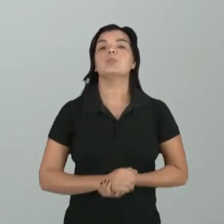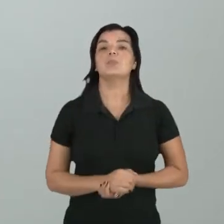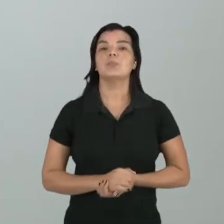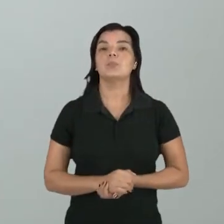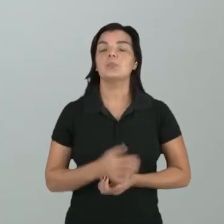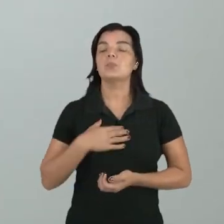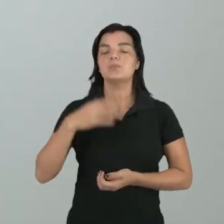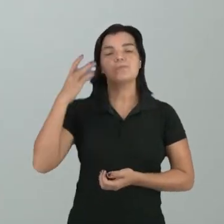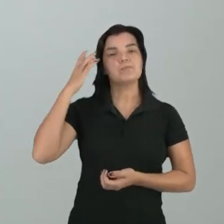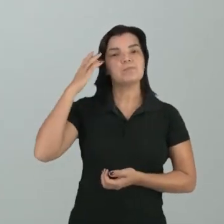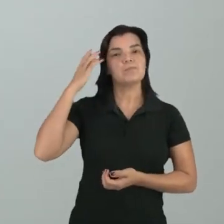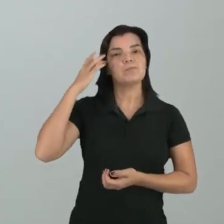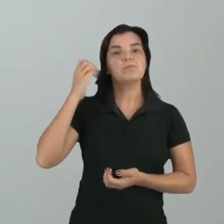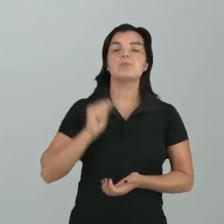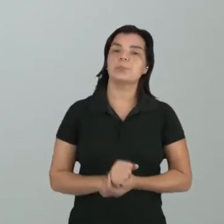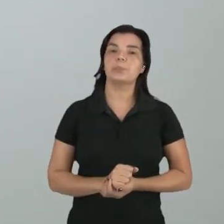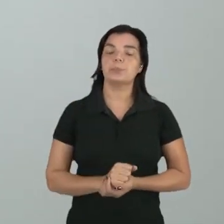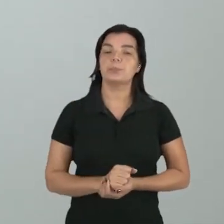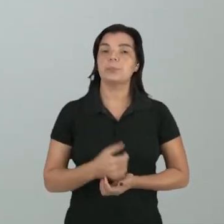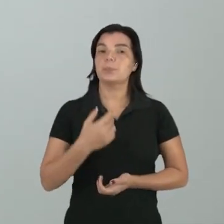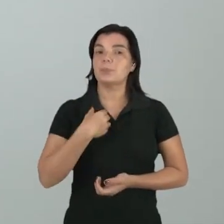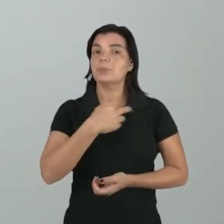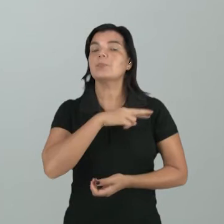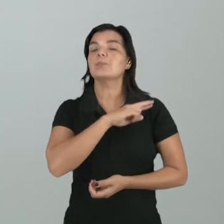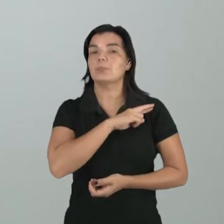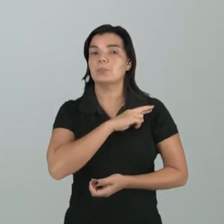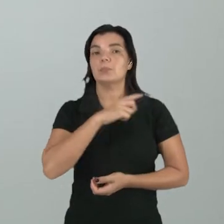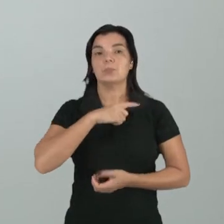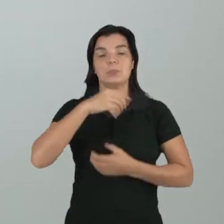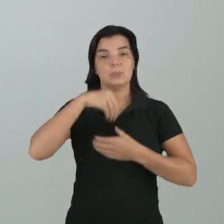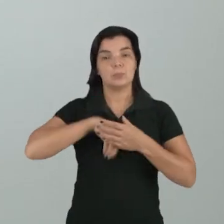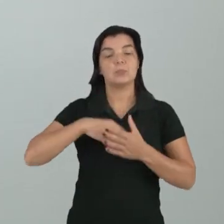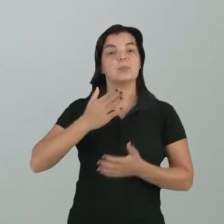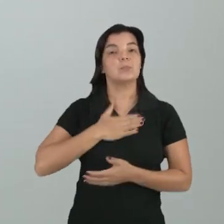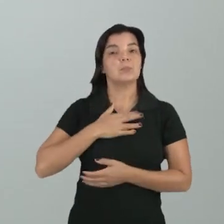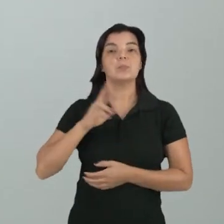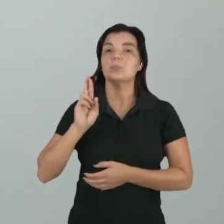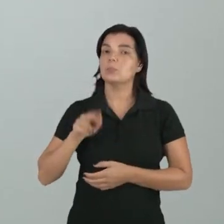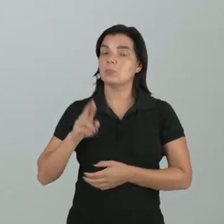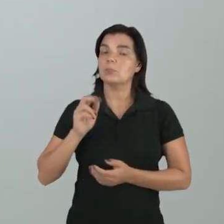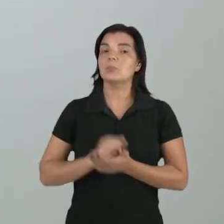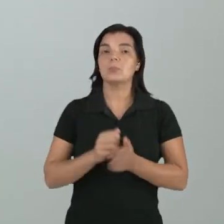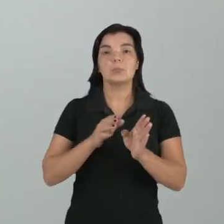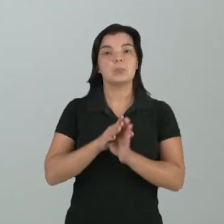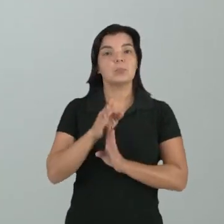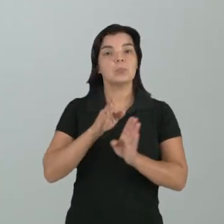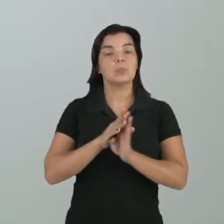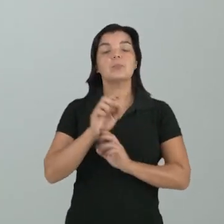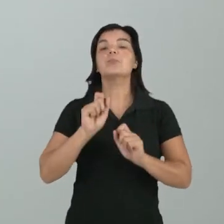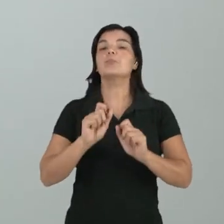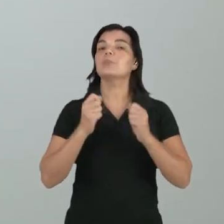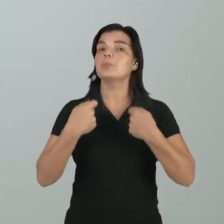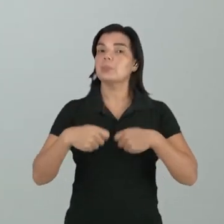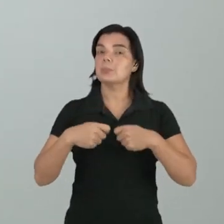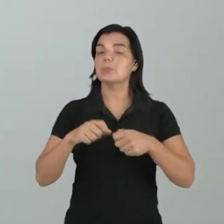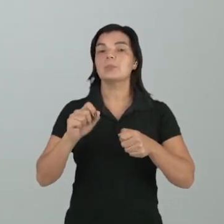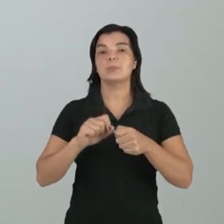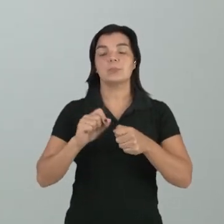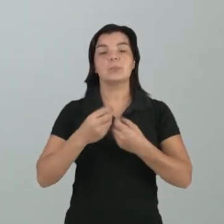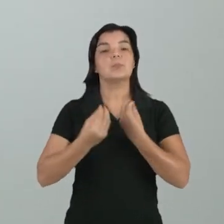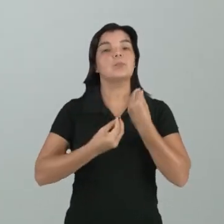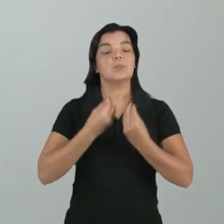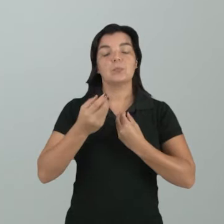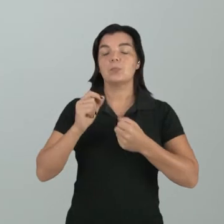dever, aquela intuição, o senso do dever que está na minha razão, ele orienta o que eu devo